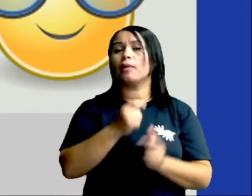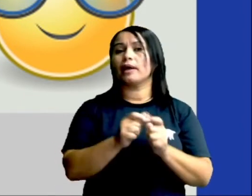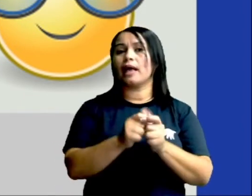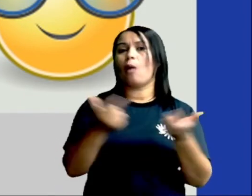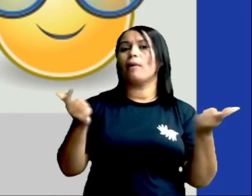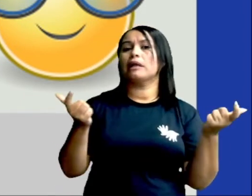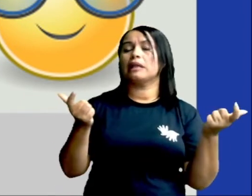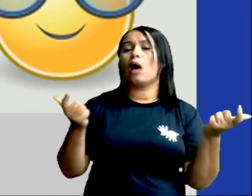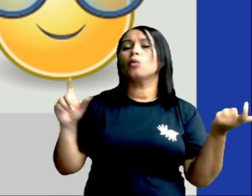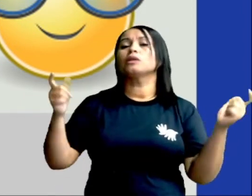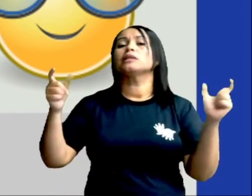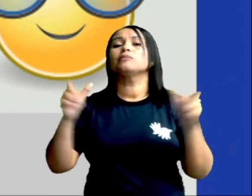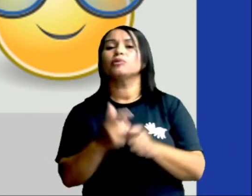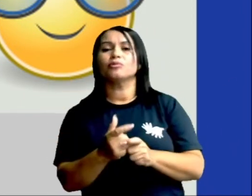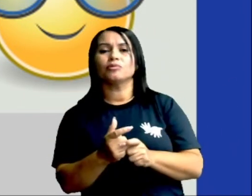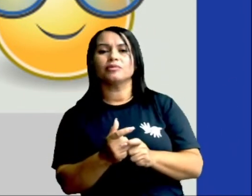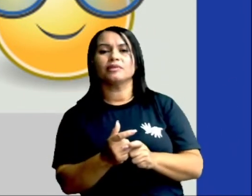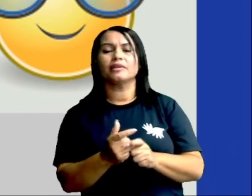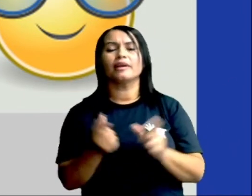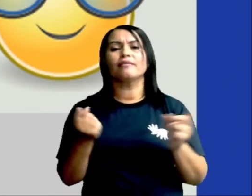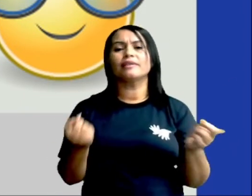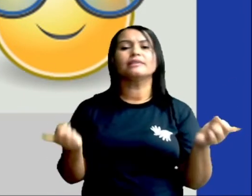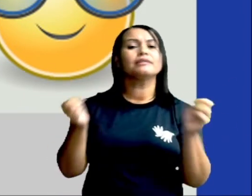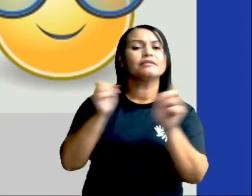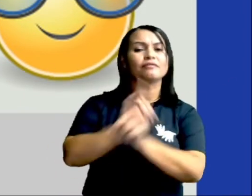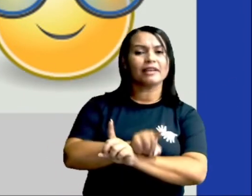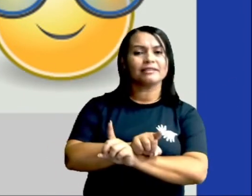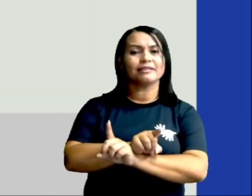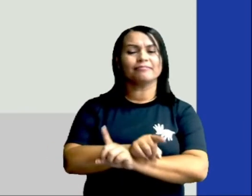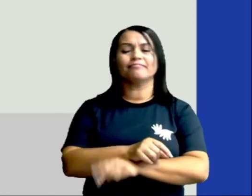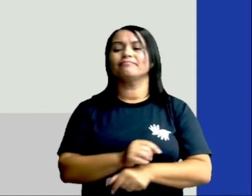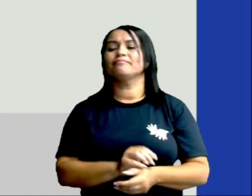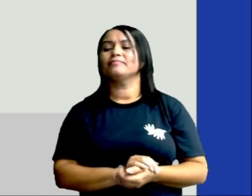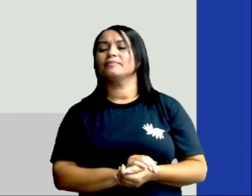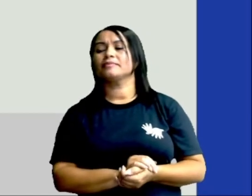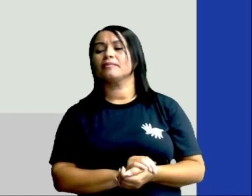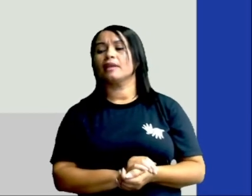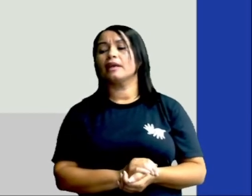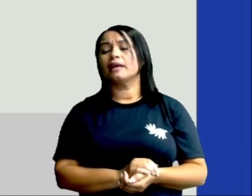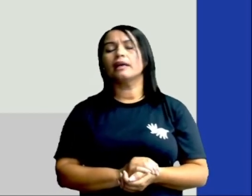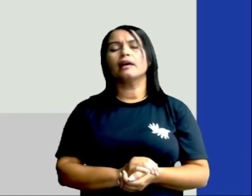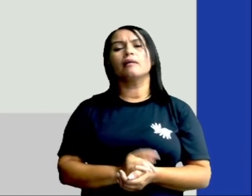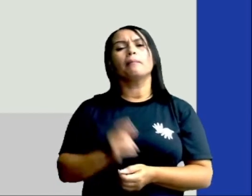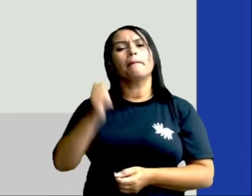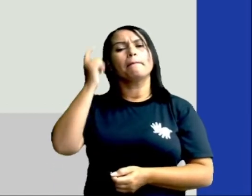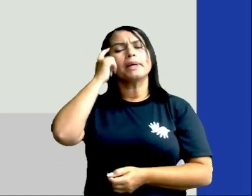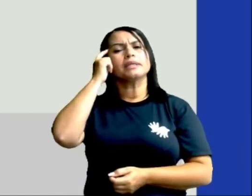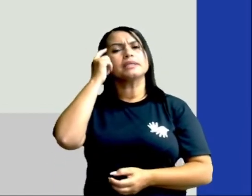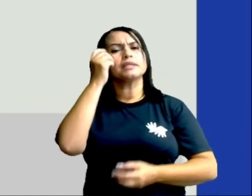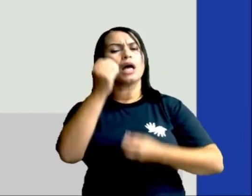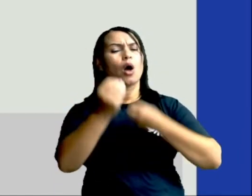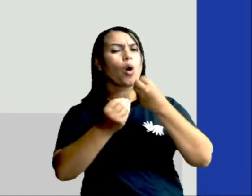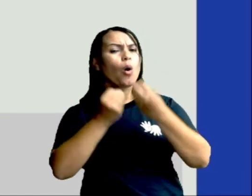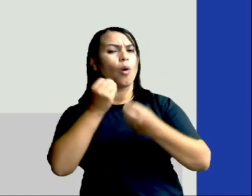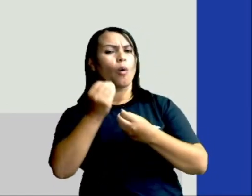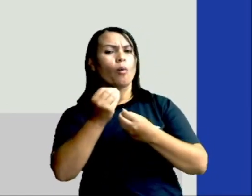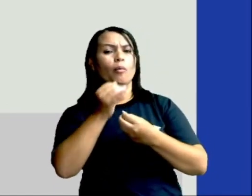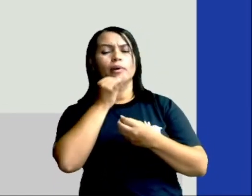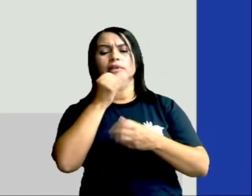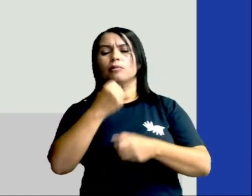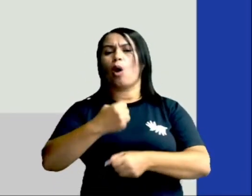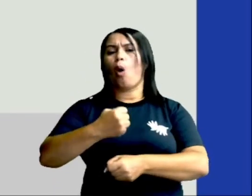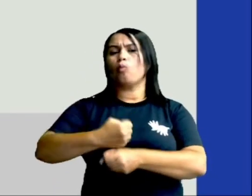aumenta, a outra diminui e vice-versa, tá? Vamos pensar na construção de um